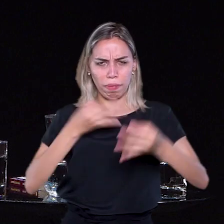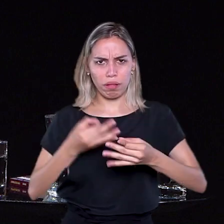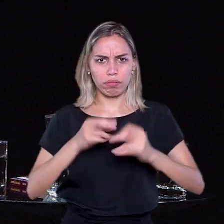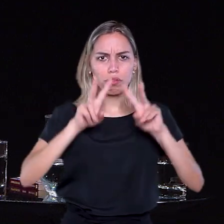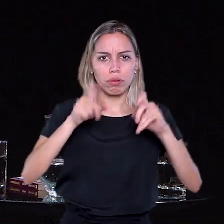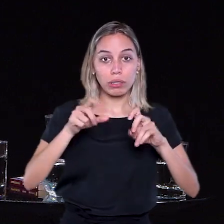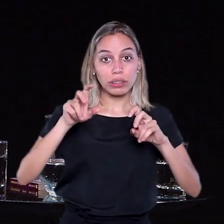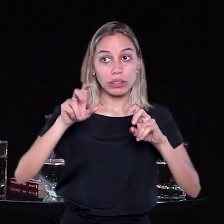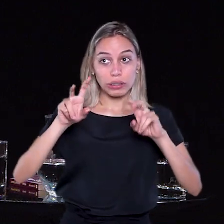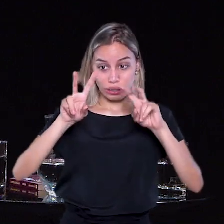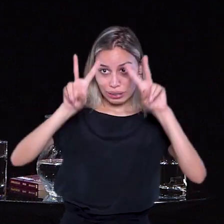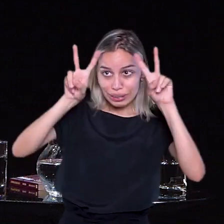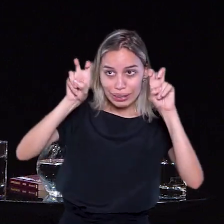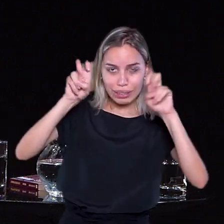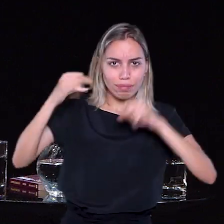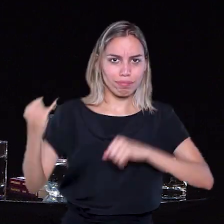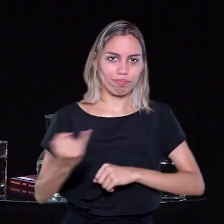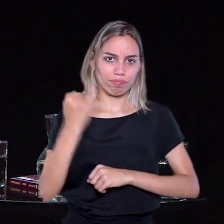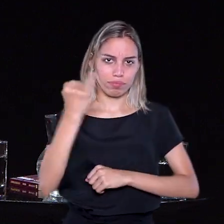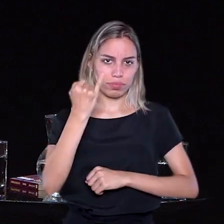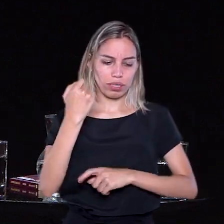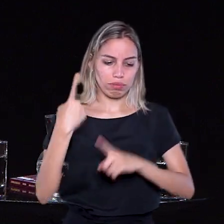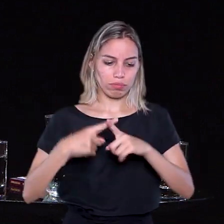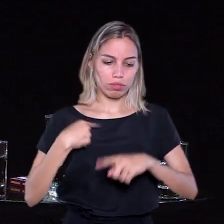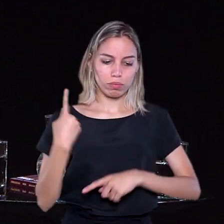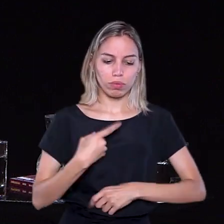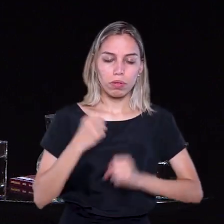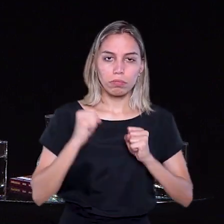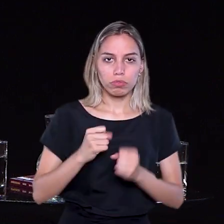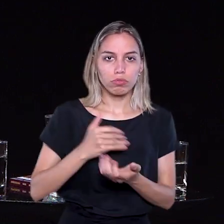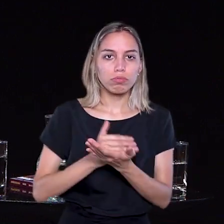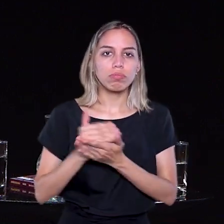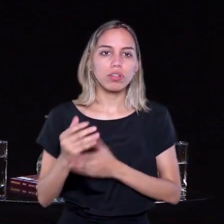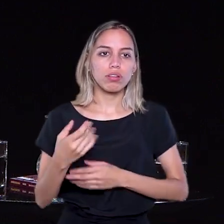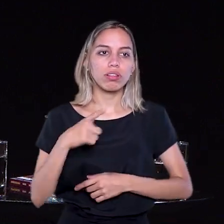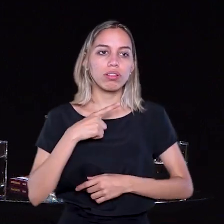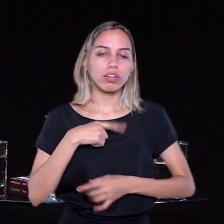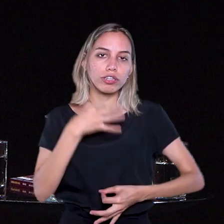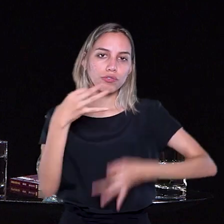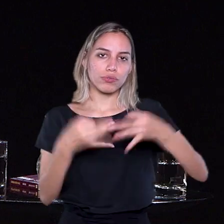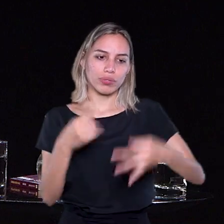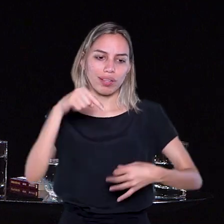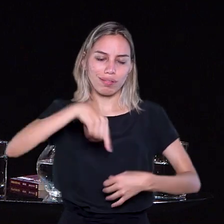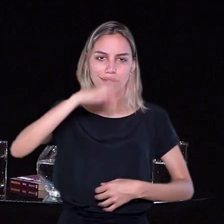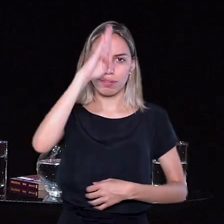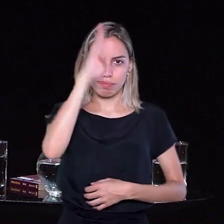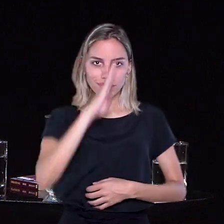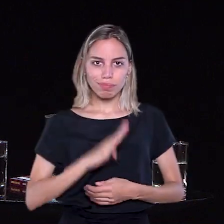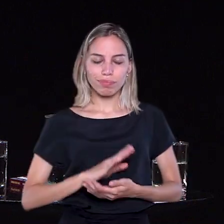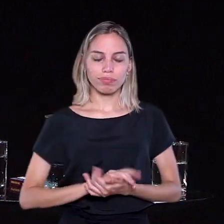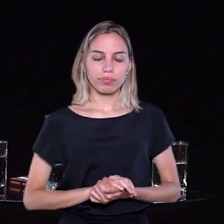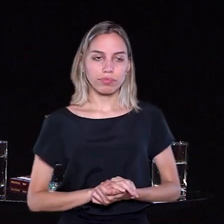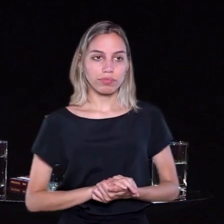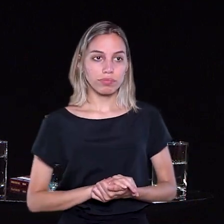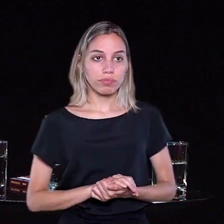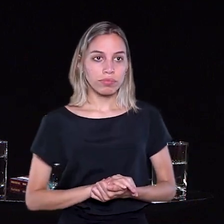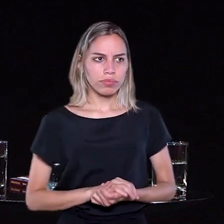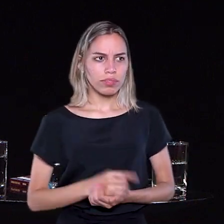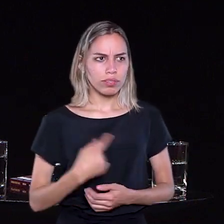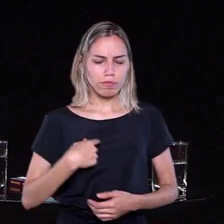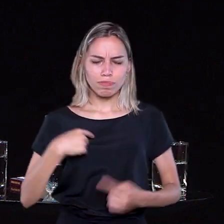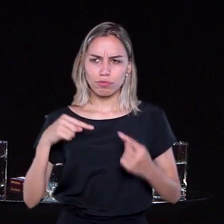tão importante para que nós possamos começar a caminhar rumo à justiça racial nesse país. Mas o que mais me marcou